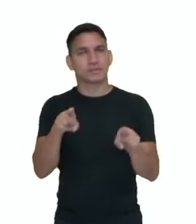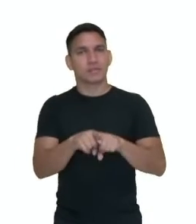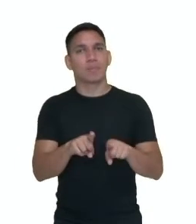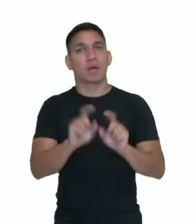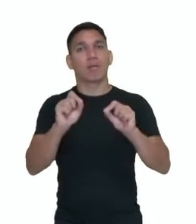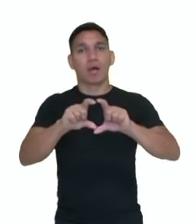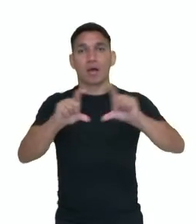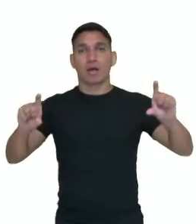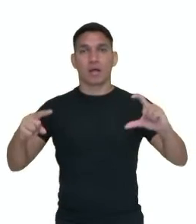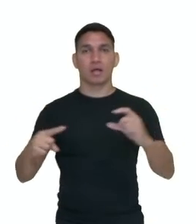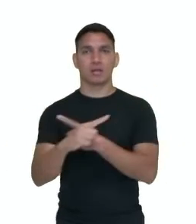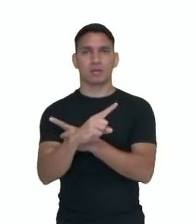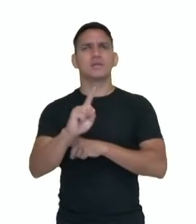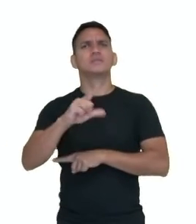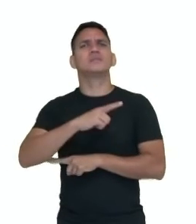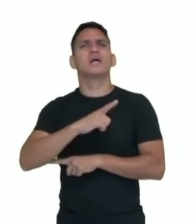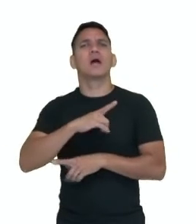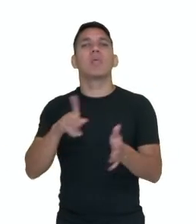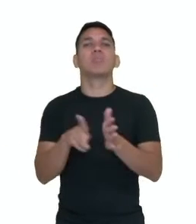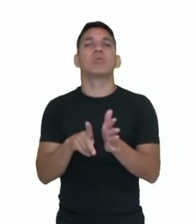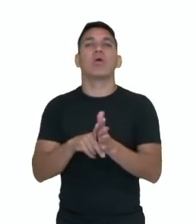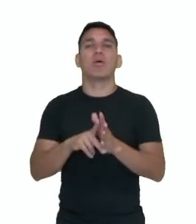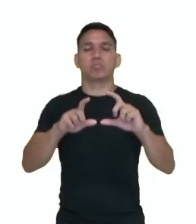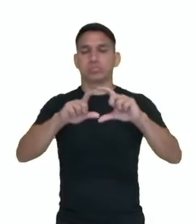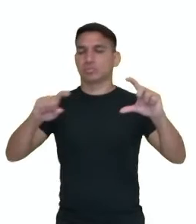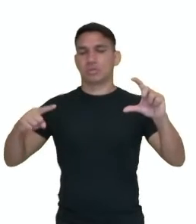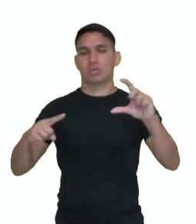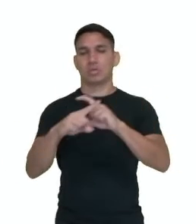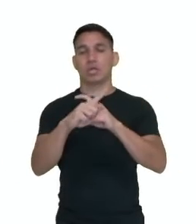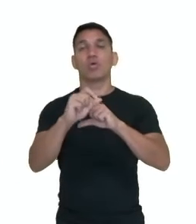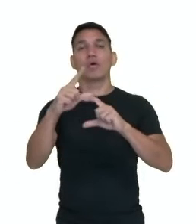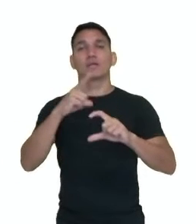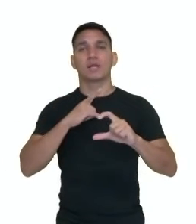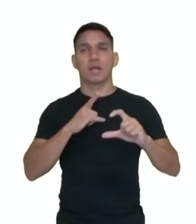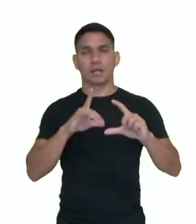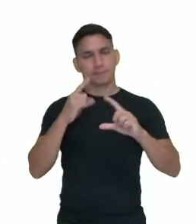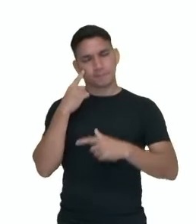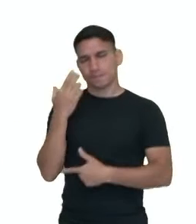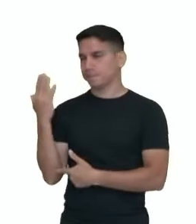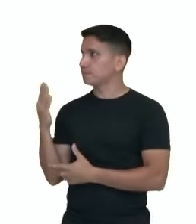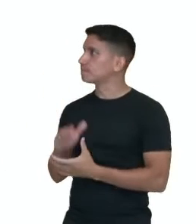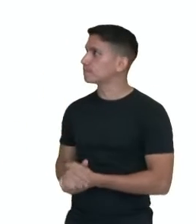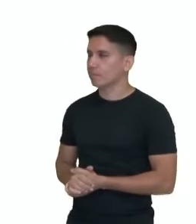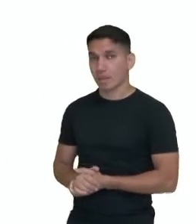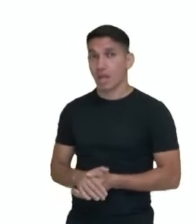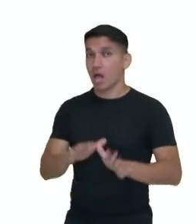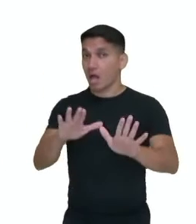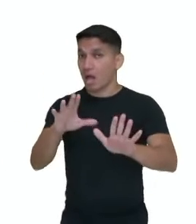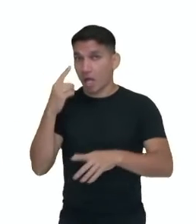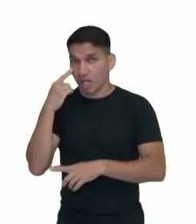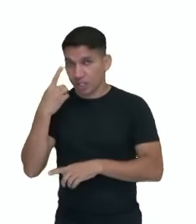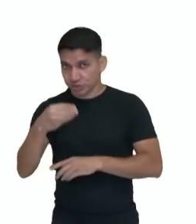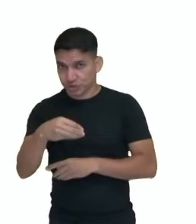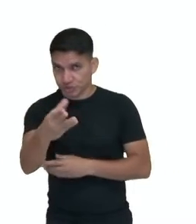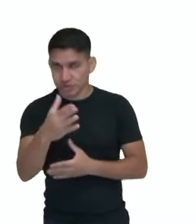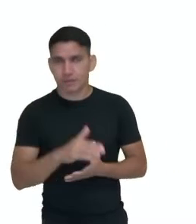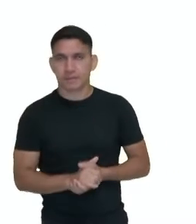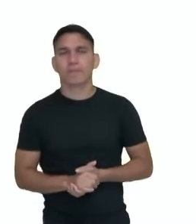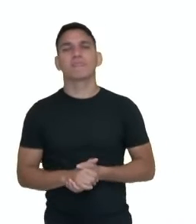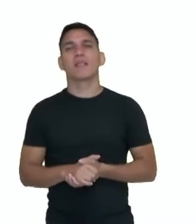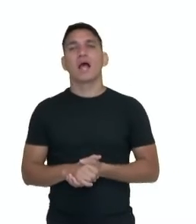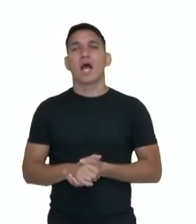oração apositiva, que tem função de aposto. Verifiquemos esse período. Esta é a dica, que não espalhem